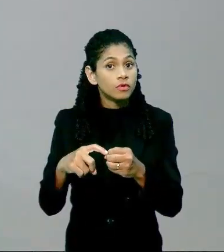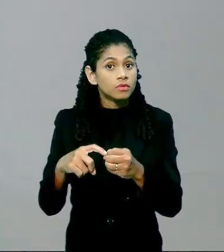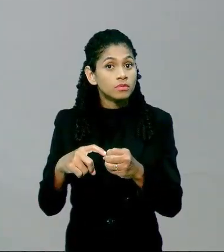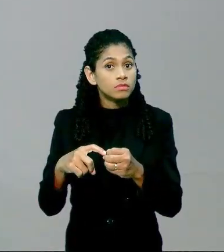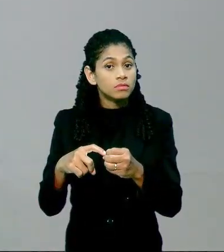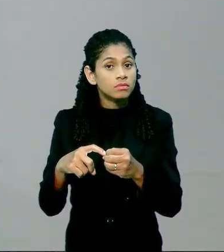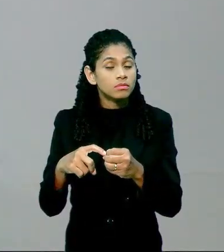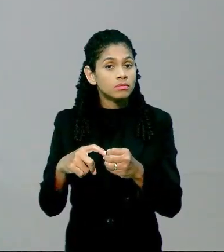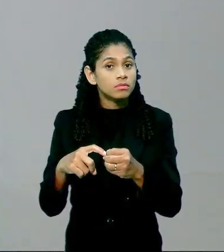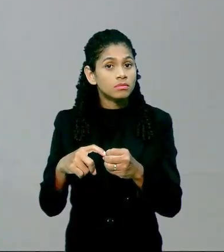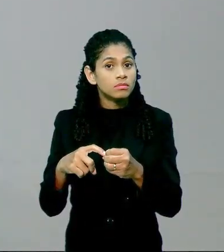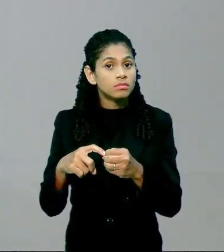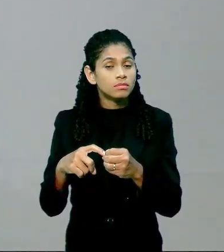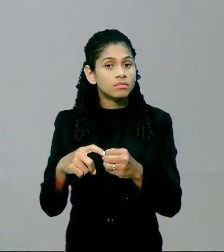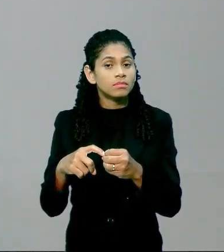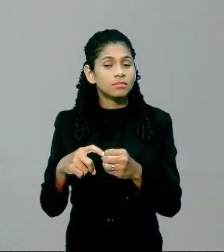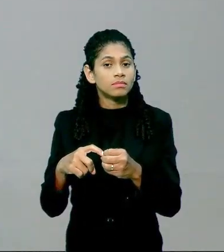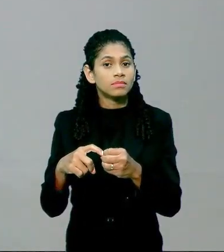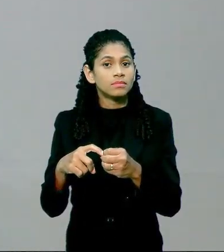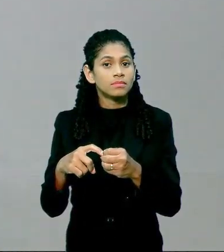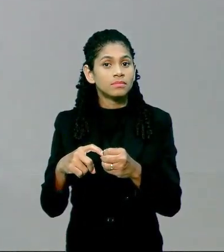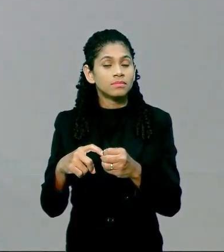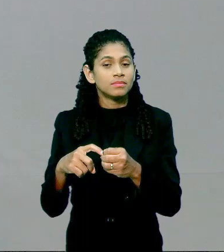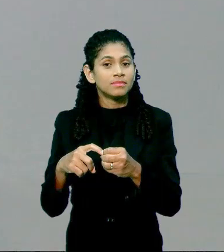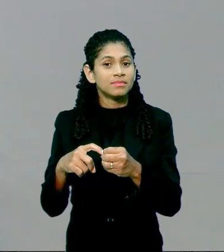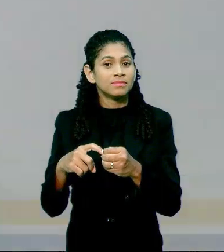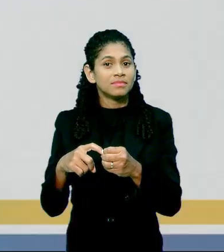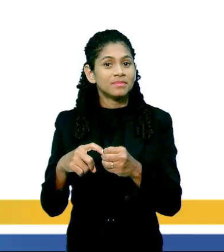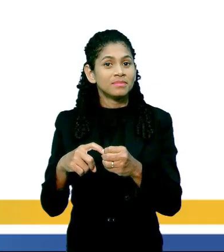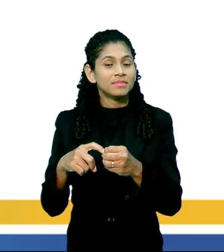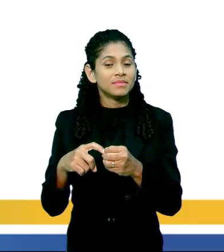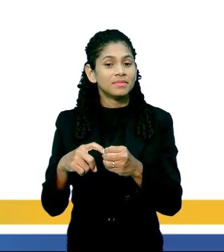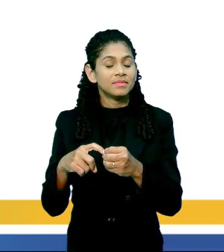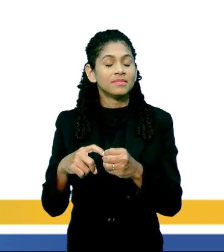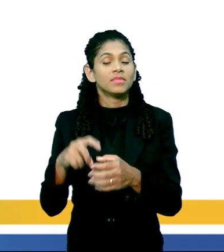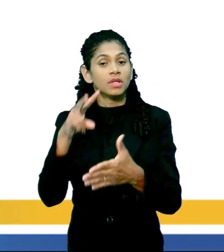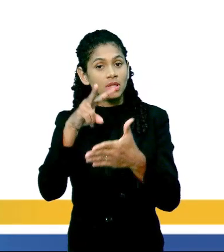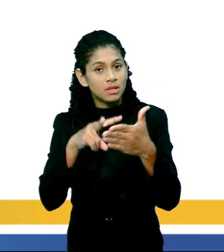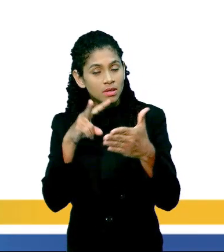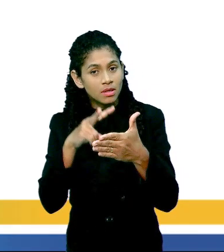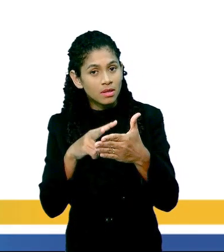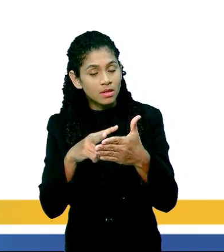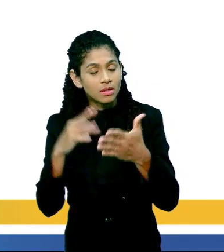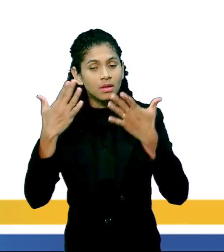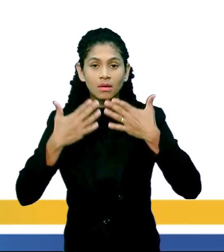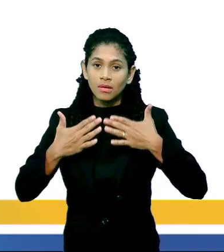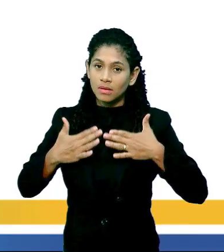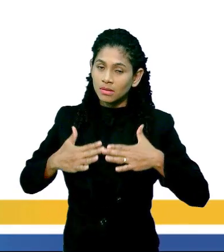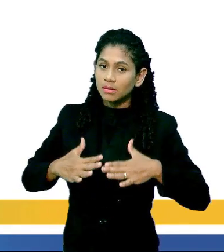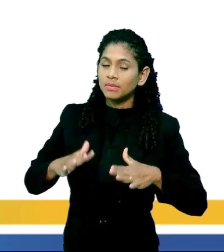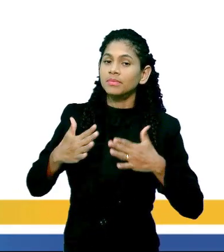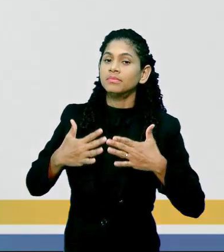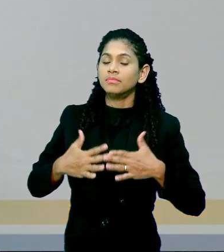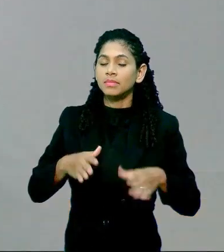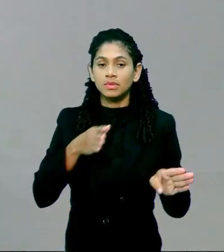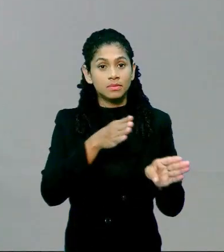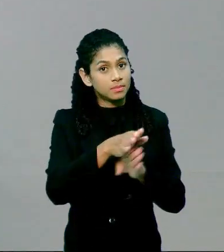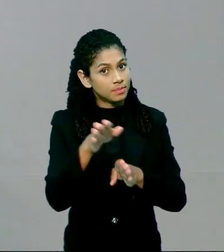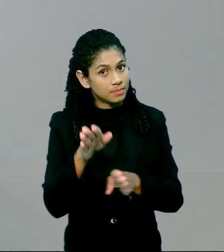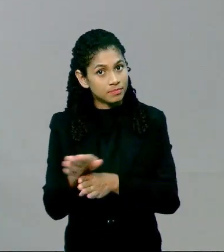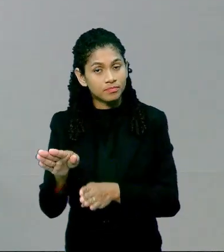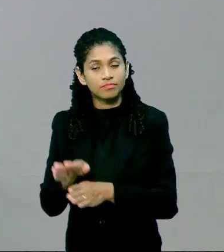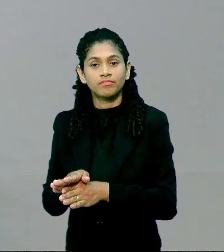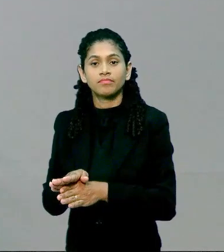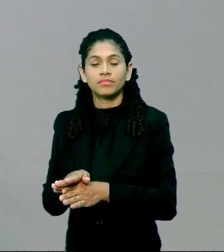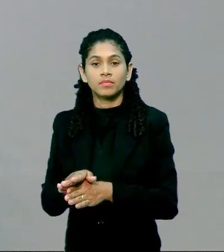Eu estou estátua ainda, eu estou brincando de estátua. Estátua! E aí você lê com calma, mas o direcionamento da questão é esse. O que eu quero que